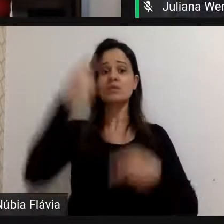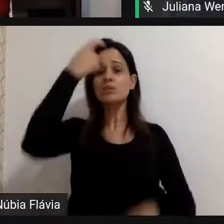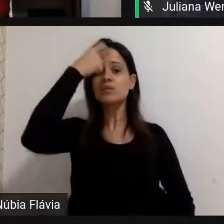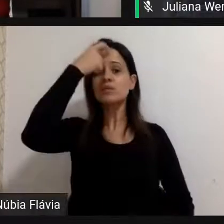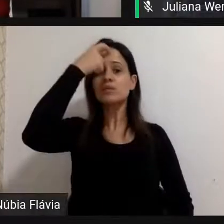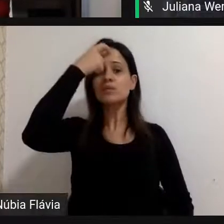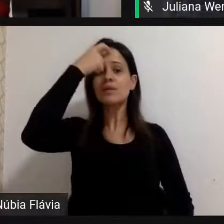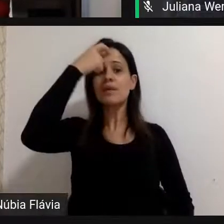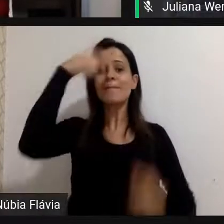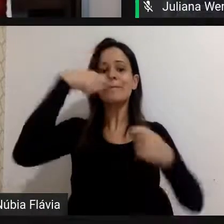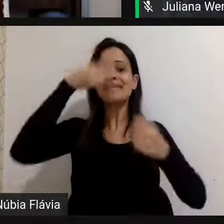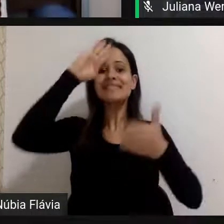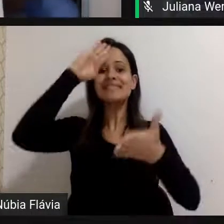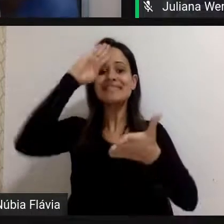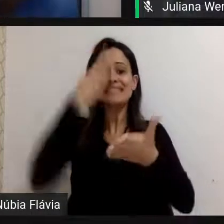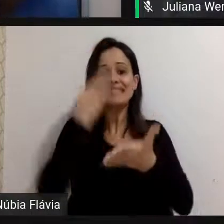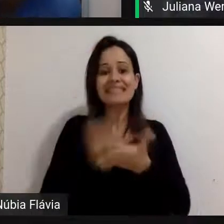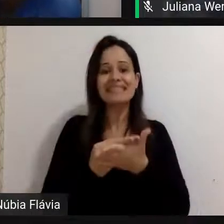fundamental.